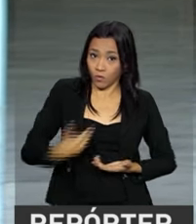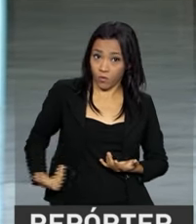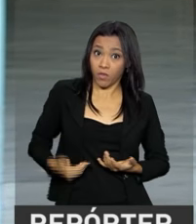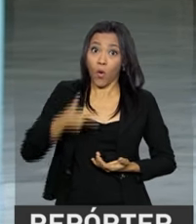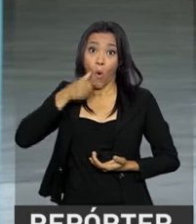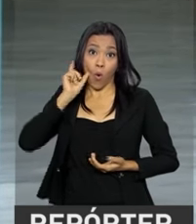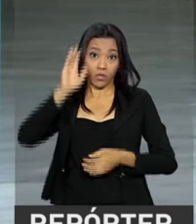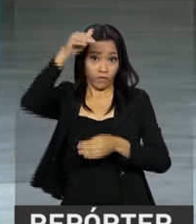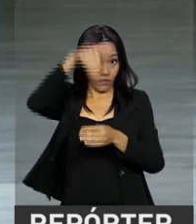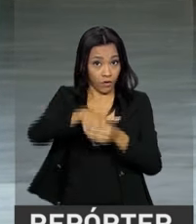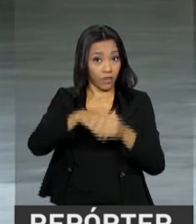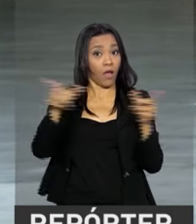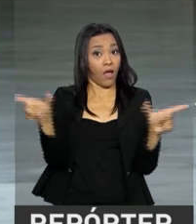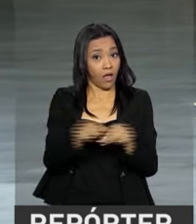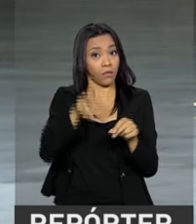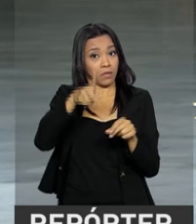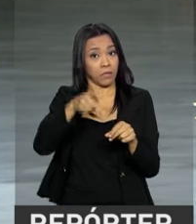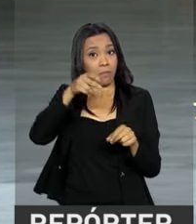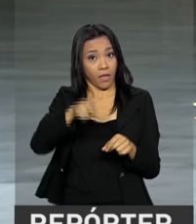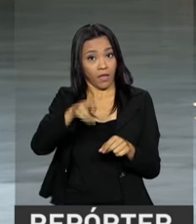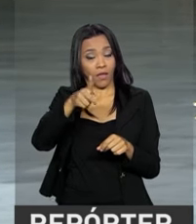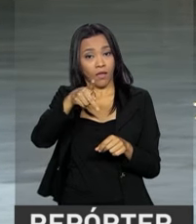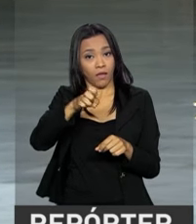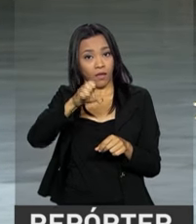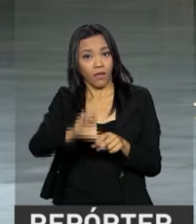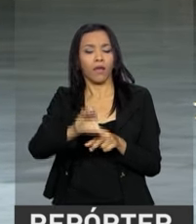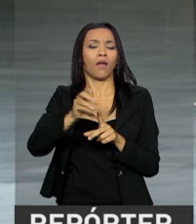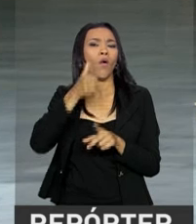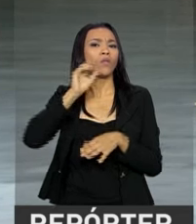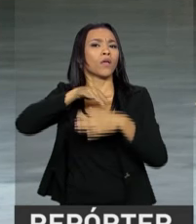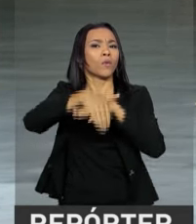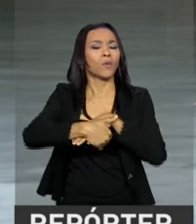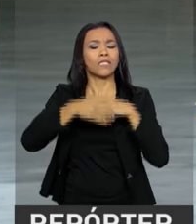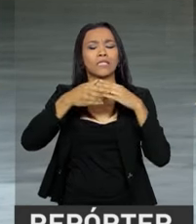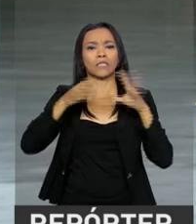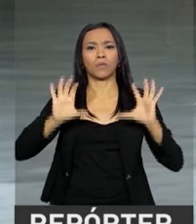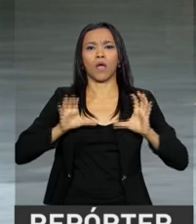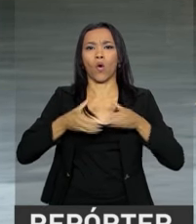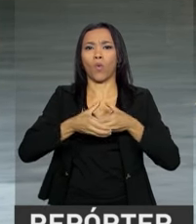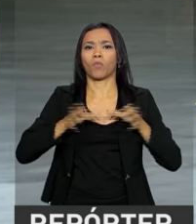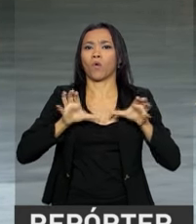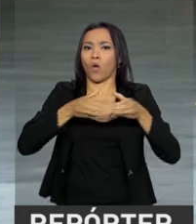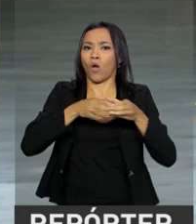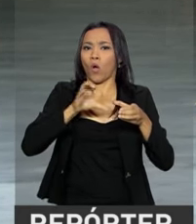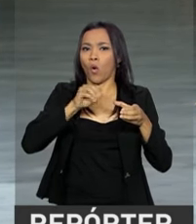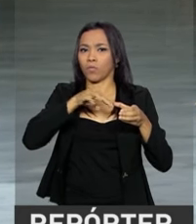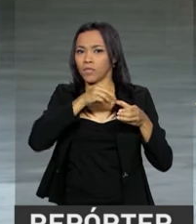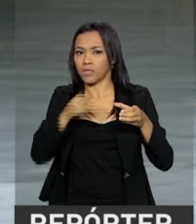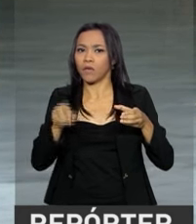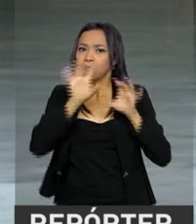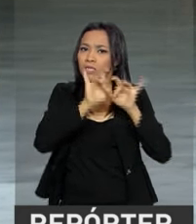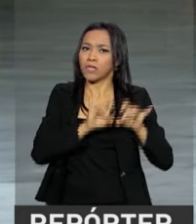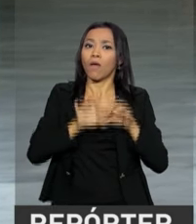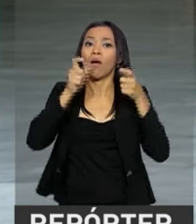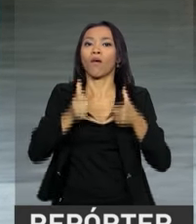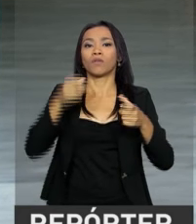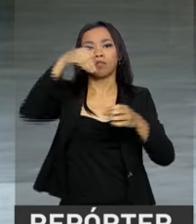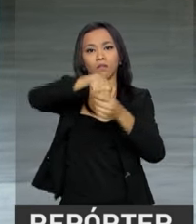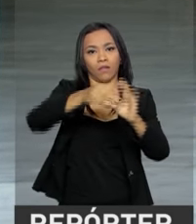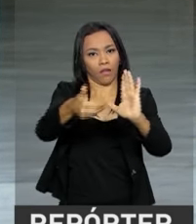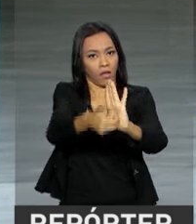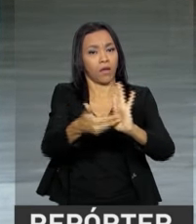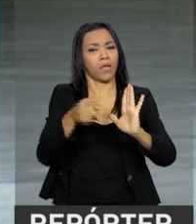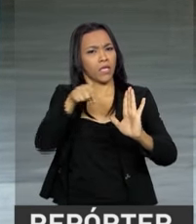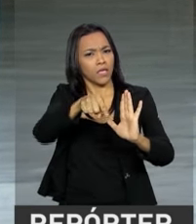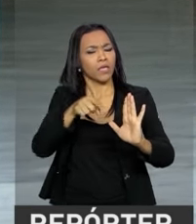votada ontem, ontem à noite na sessão especial aí na comissão especial na Câmara dos Deputados que analisa esse